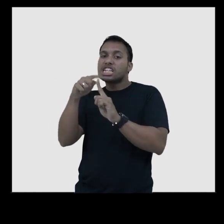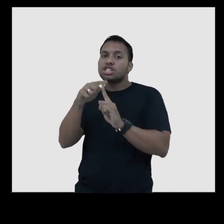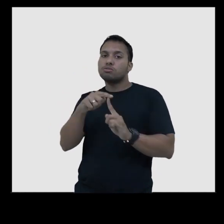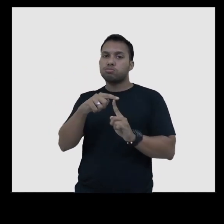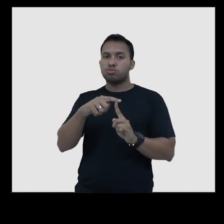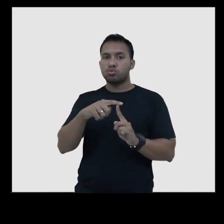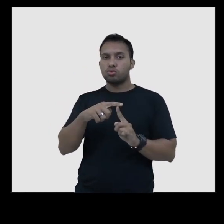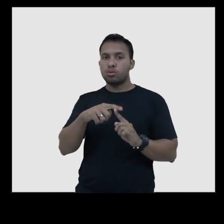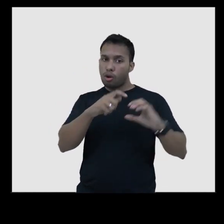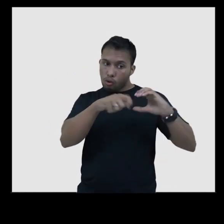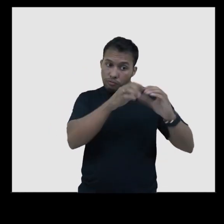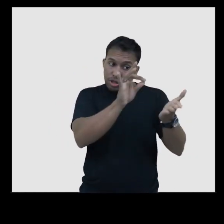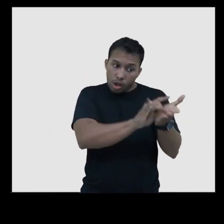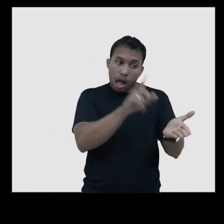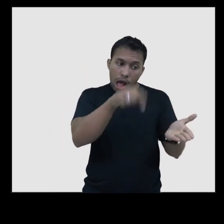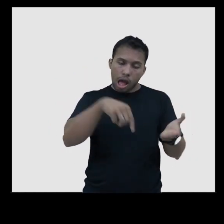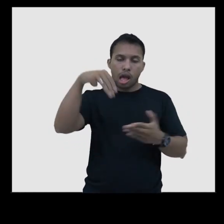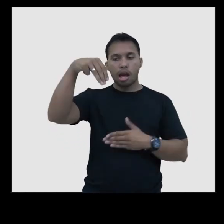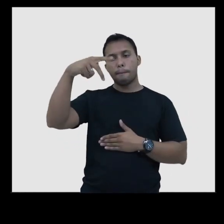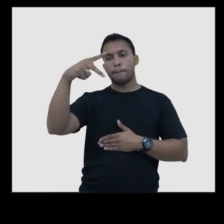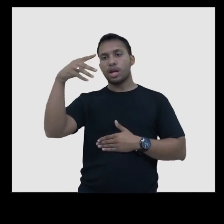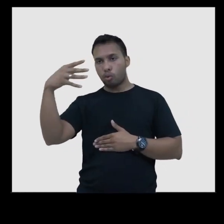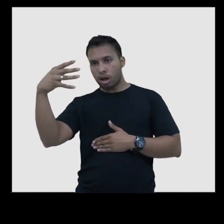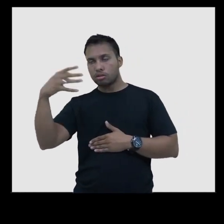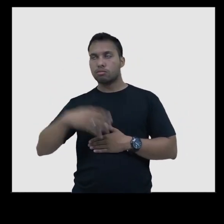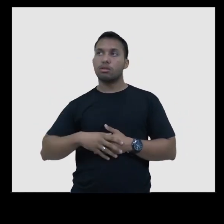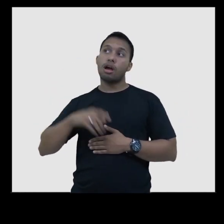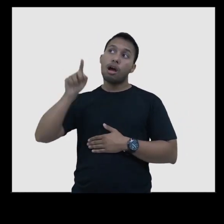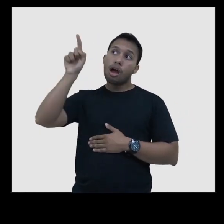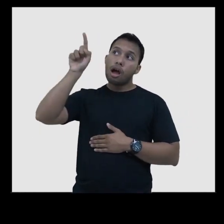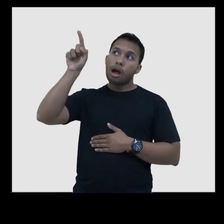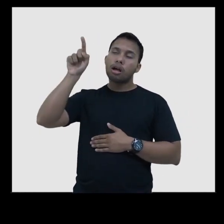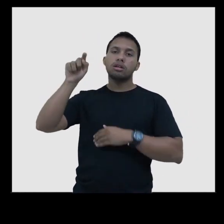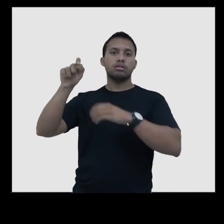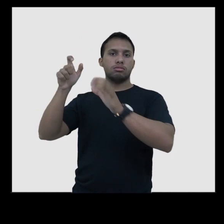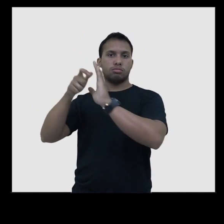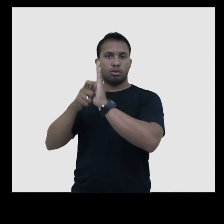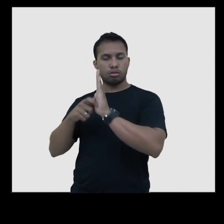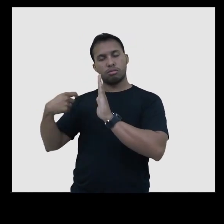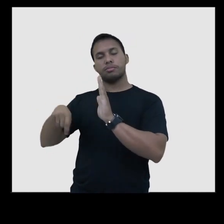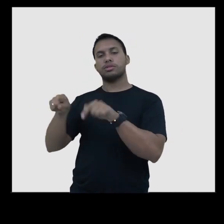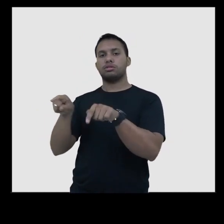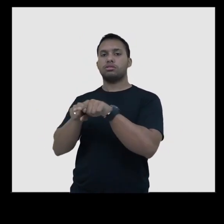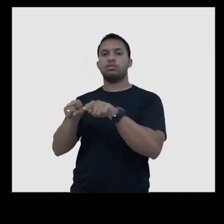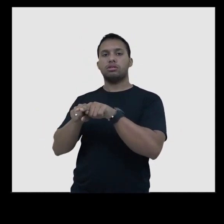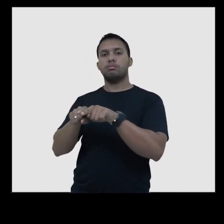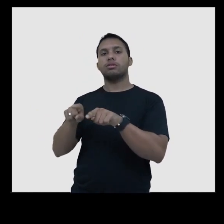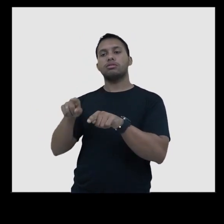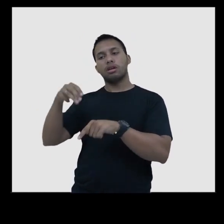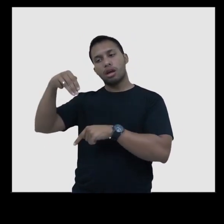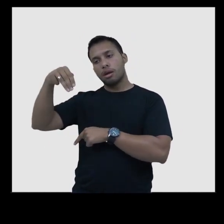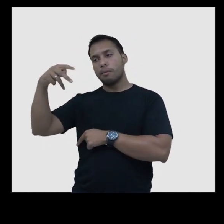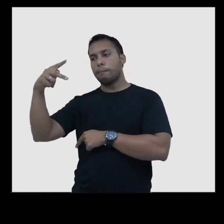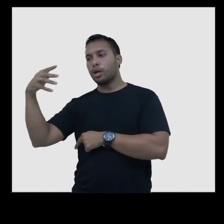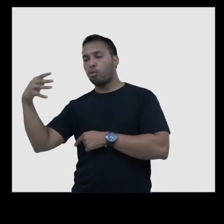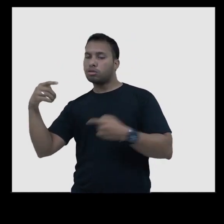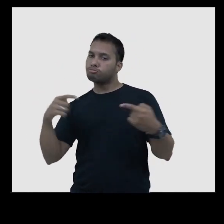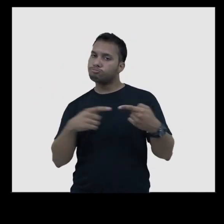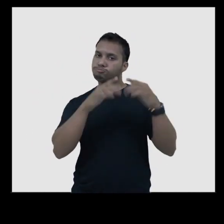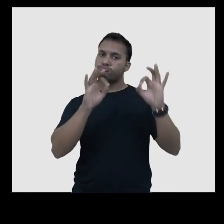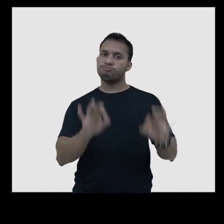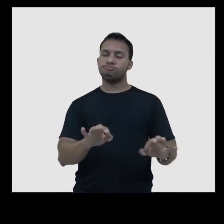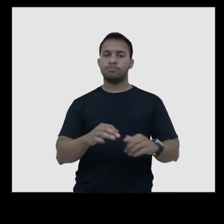Como o nosso vídeo é MP4, então a gente tem que escolher aqui um formato que gere o MP4. O formato aqui dele, ó, é